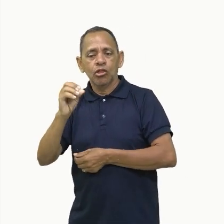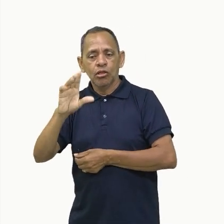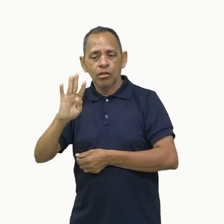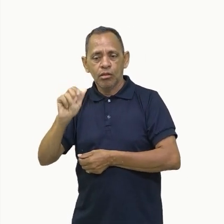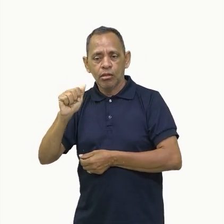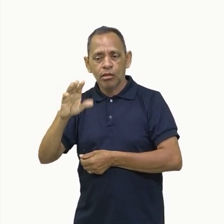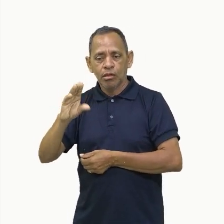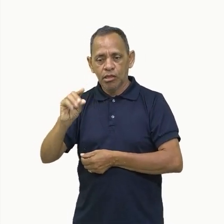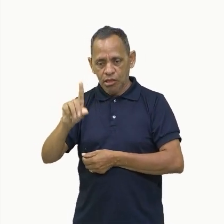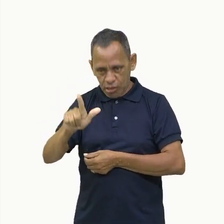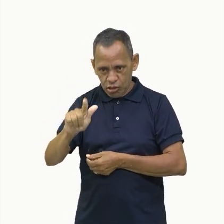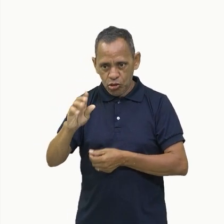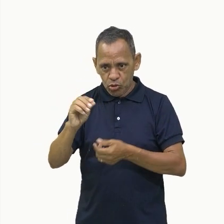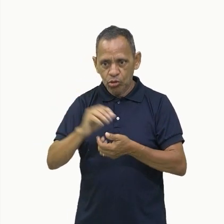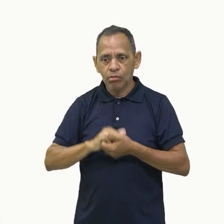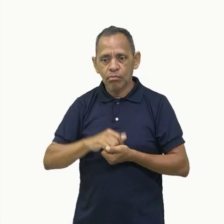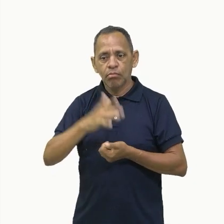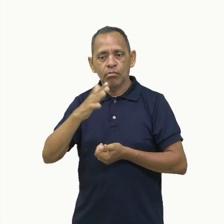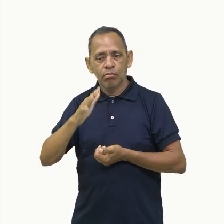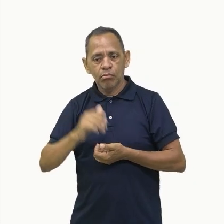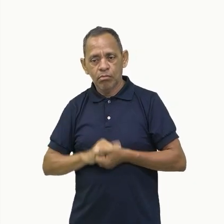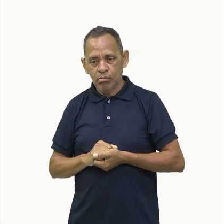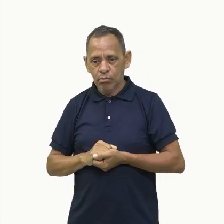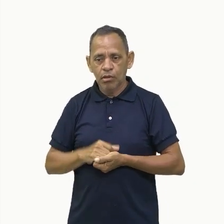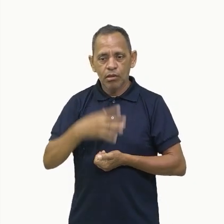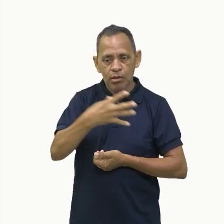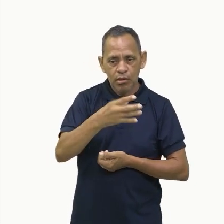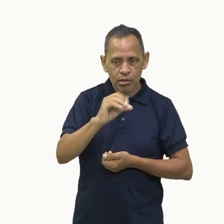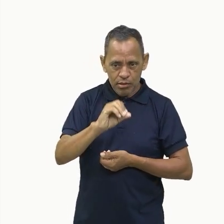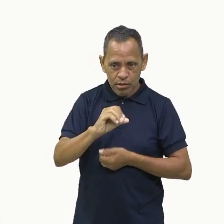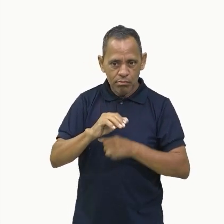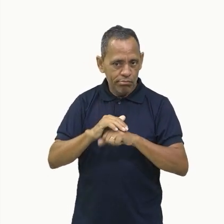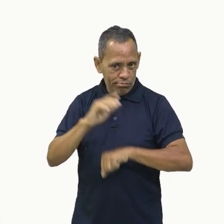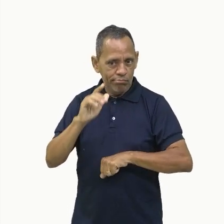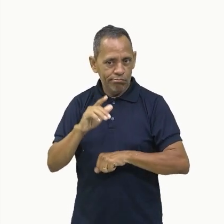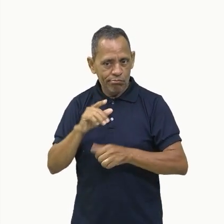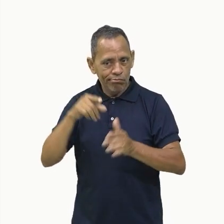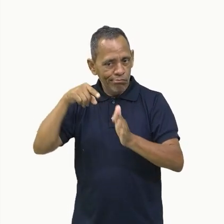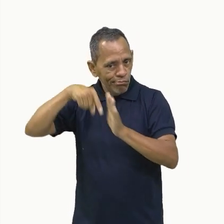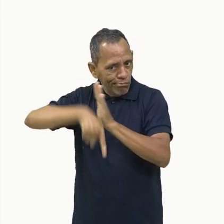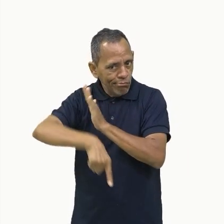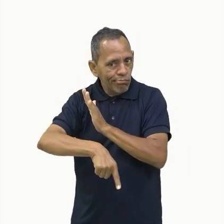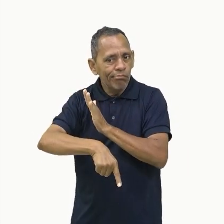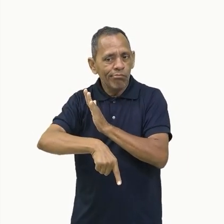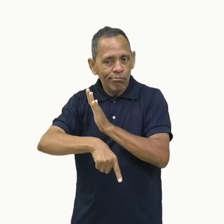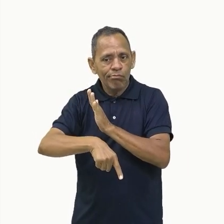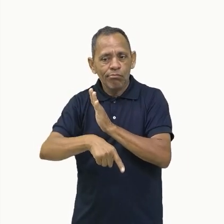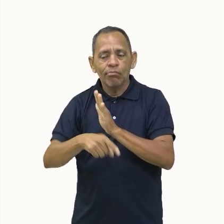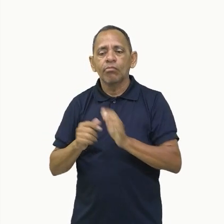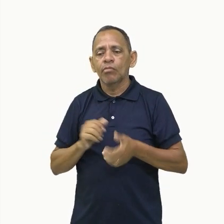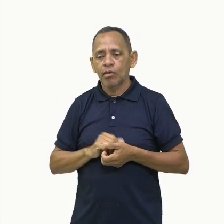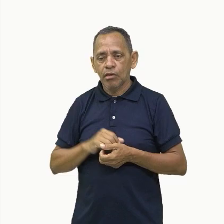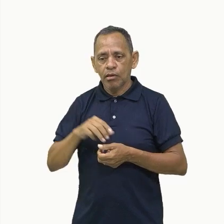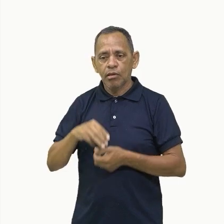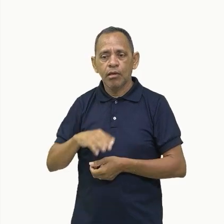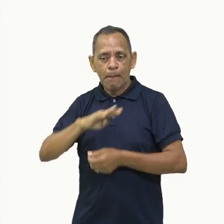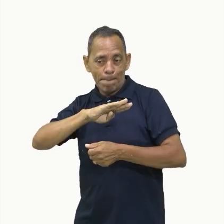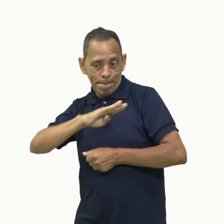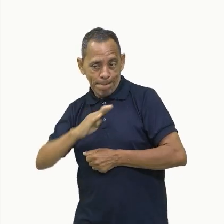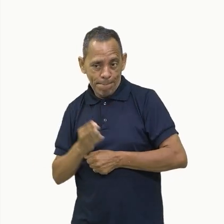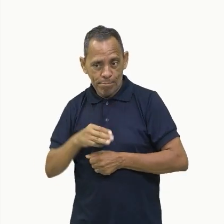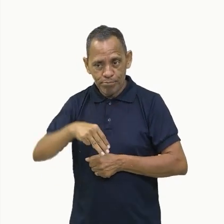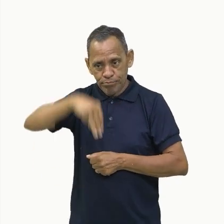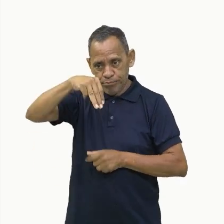40, né, em torno aqui um pouquinho acima de 40 bilhões de metros cúbicos,